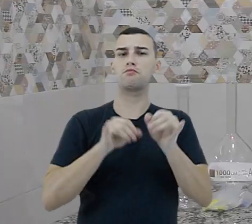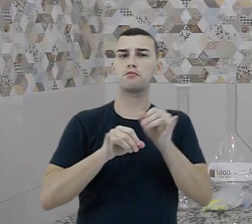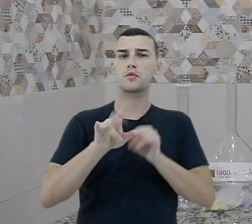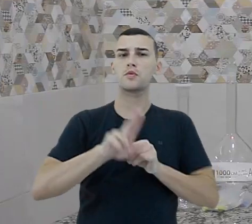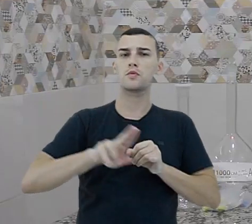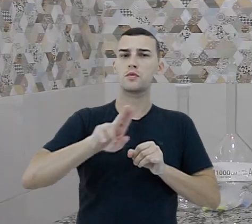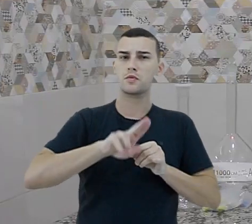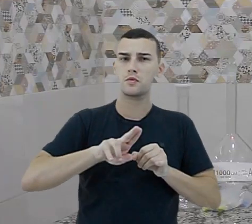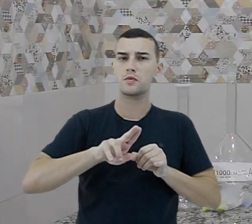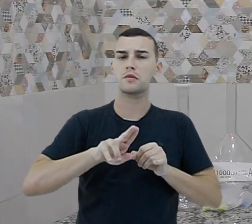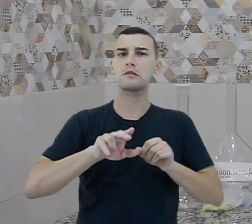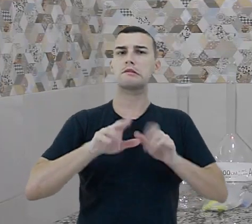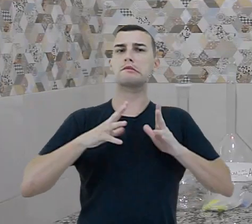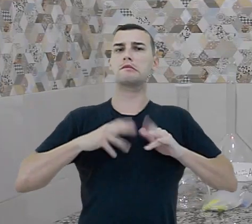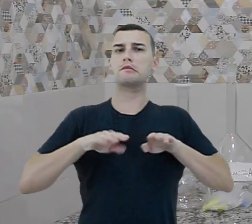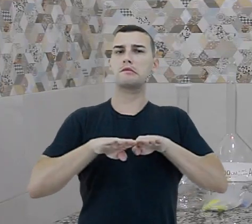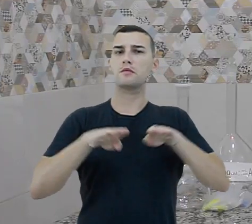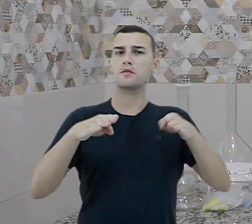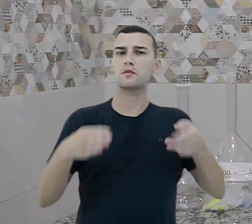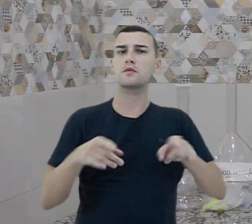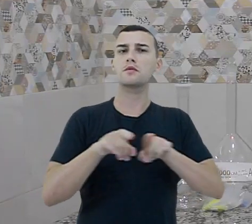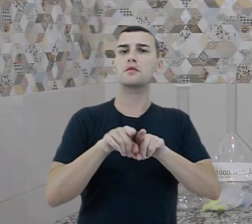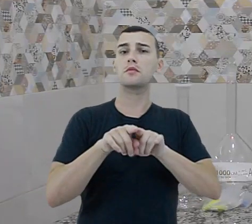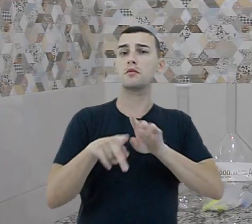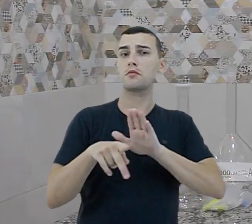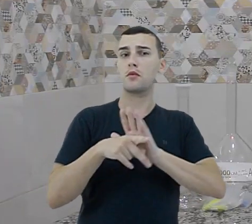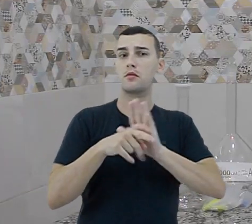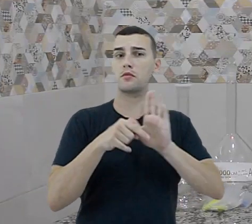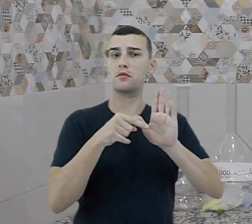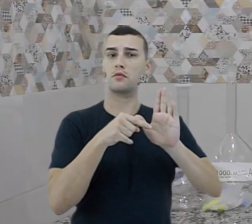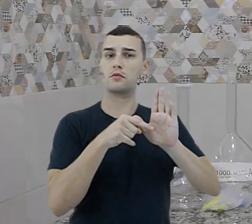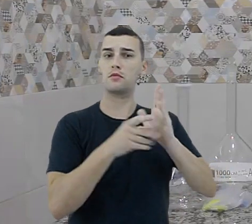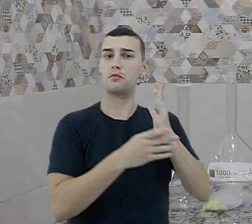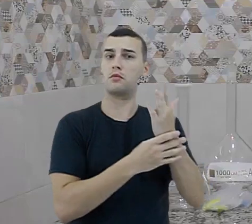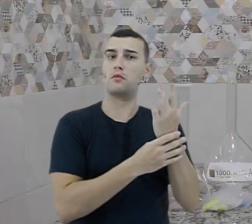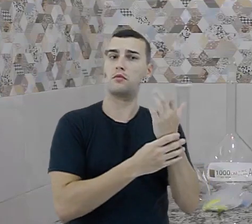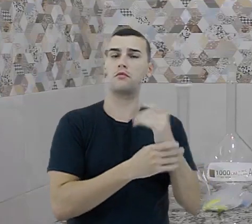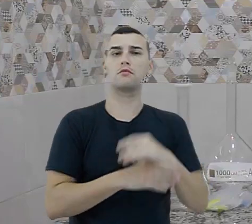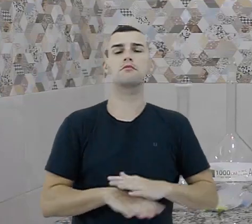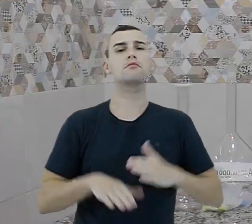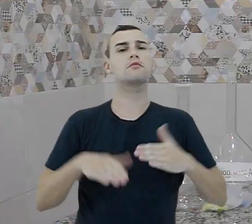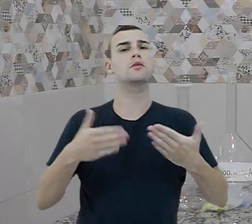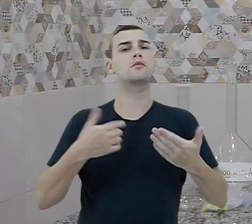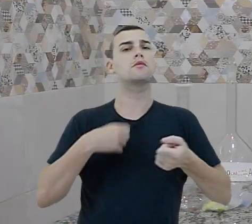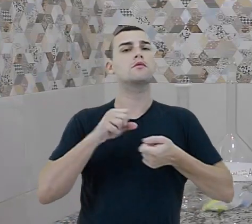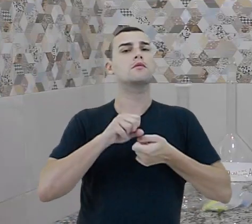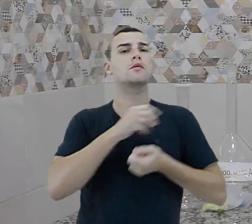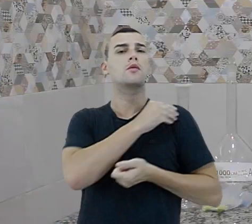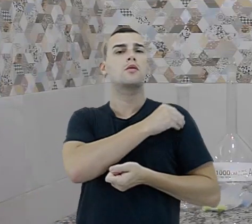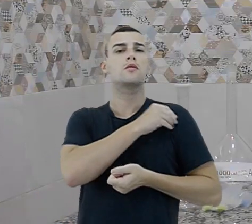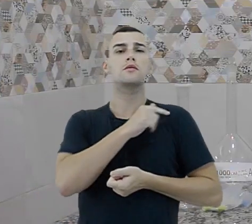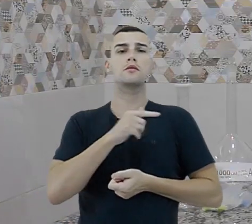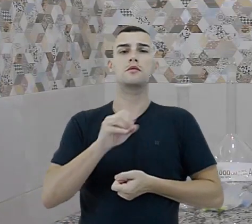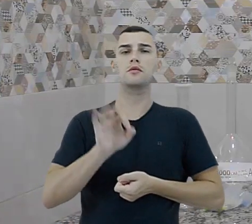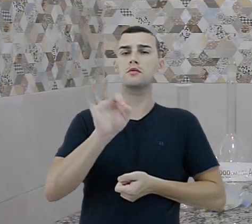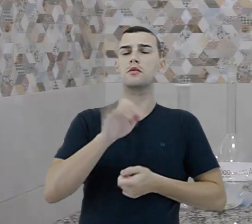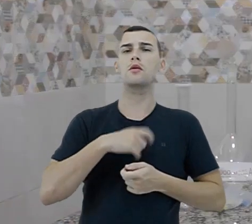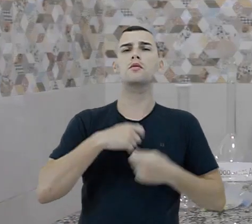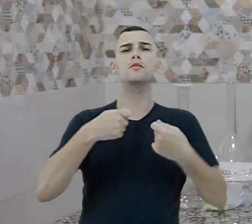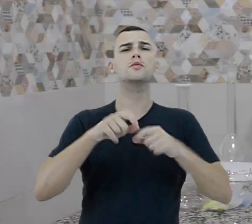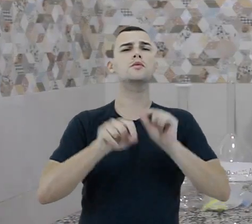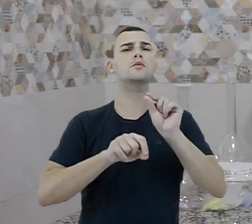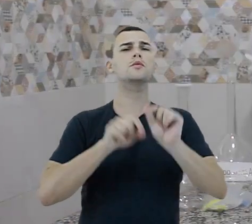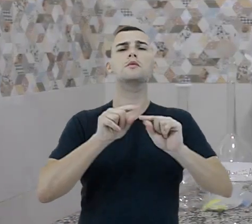utilizada no laboratório, seja para limpeza de superfície ou limpeza das próprias mãos. Então, bom, já que eu vou fazer álcool